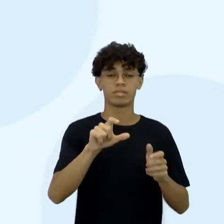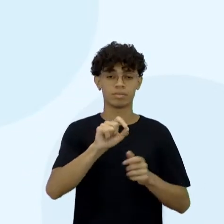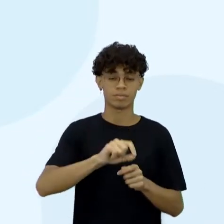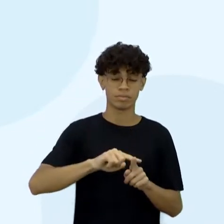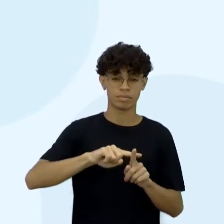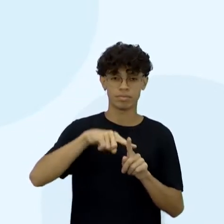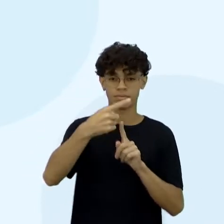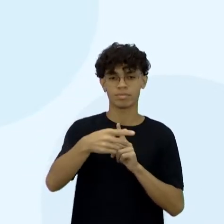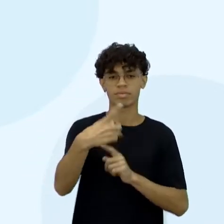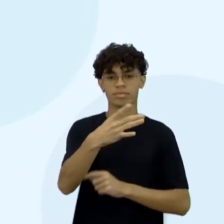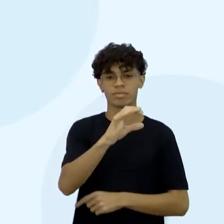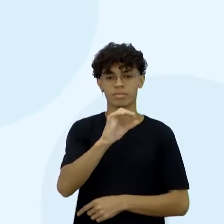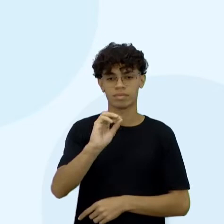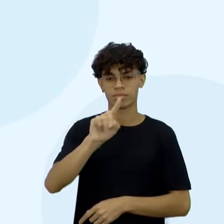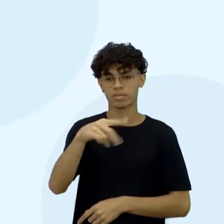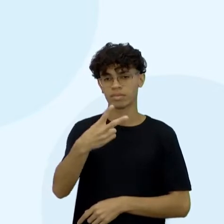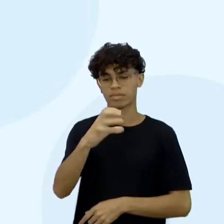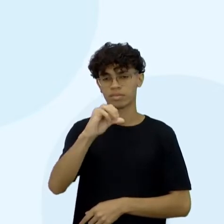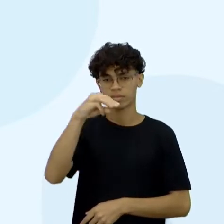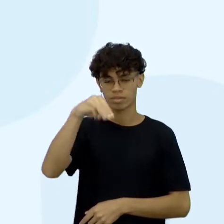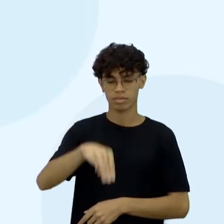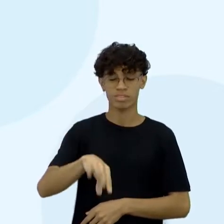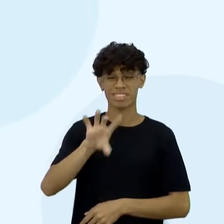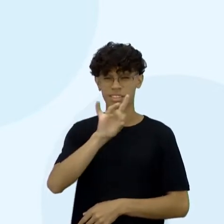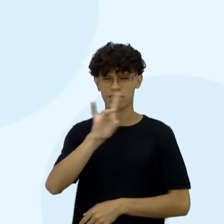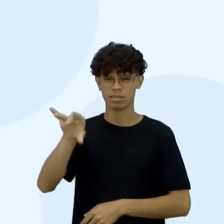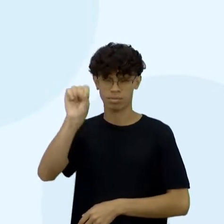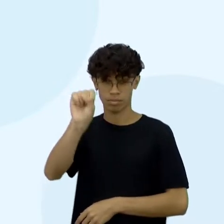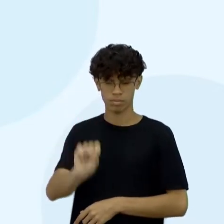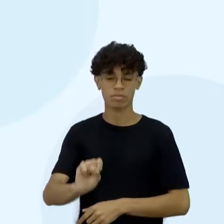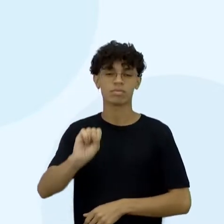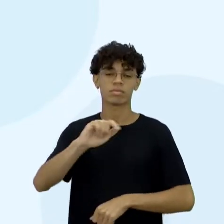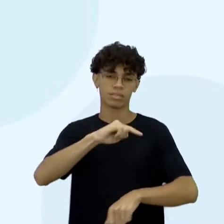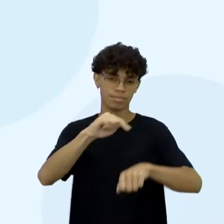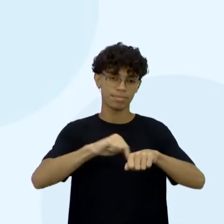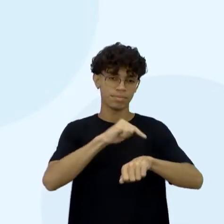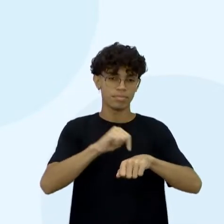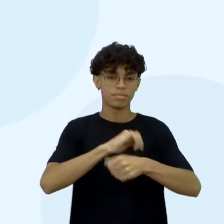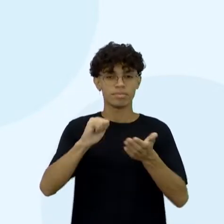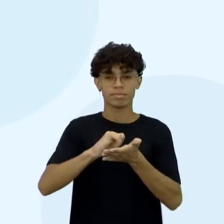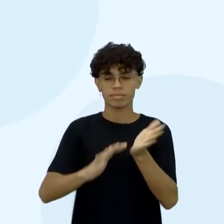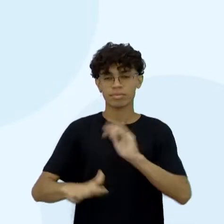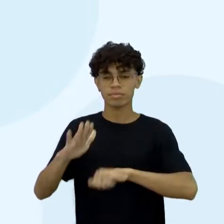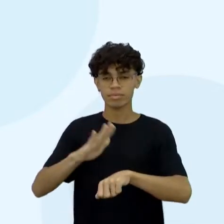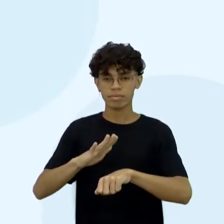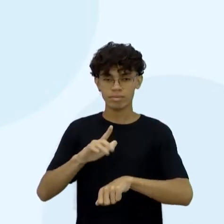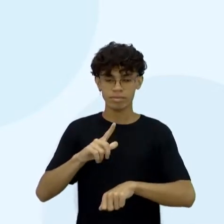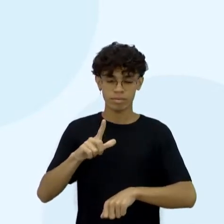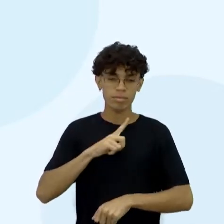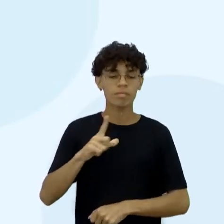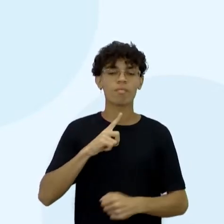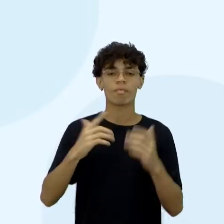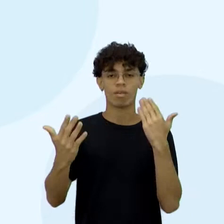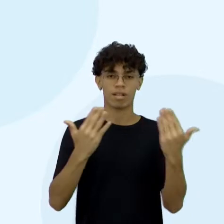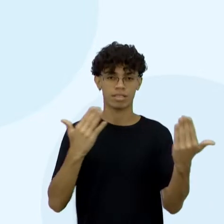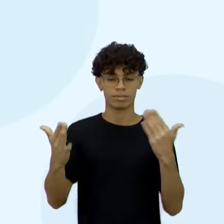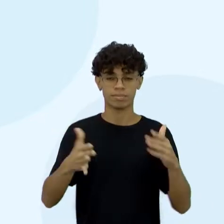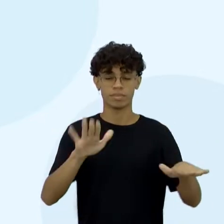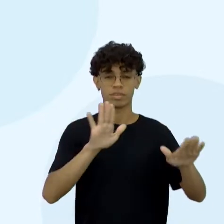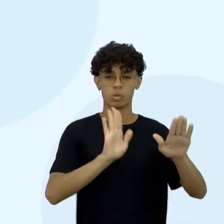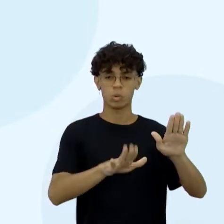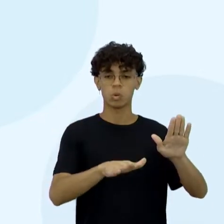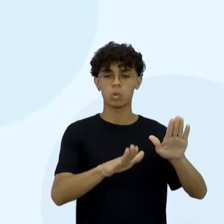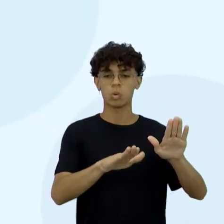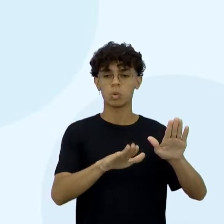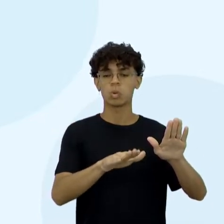10,29 metros a cada segundo que passa. A gente, só retomando, né, a gente tinha um exercício para comparar a aceleração de um carro